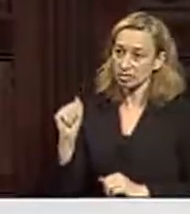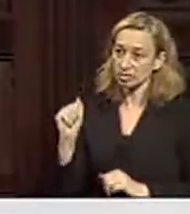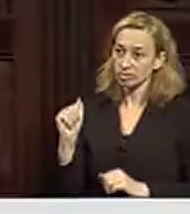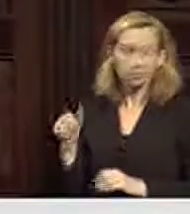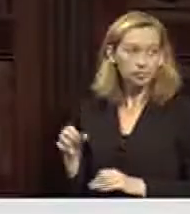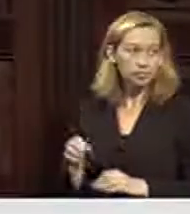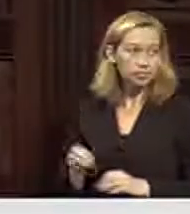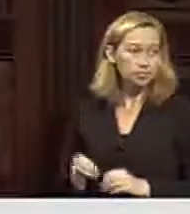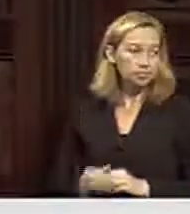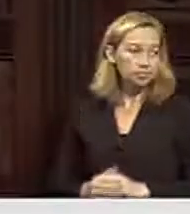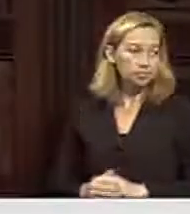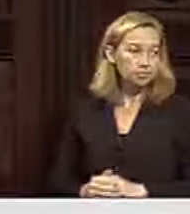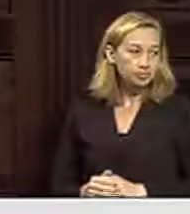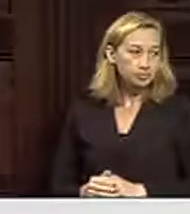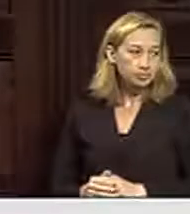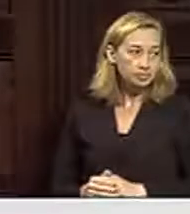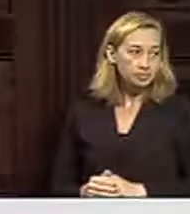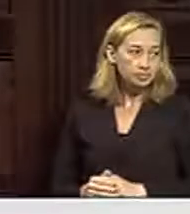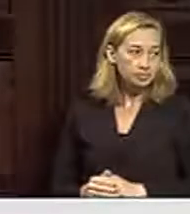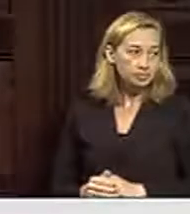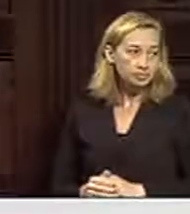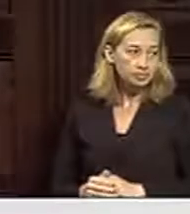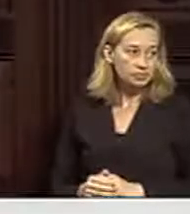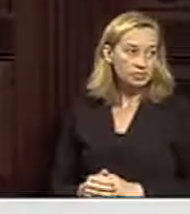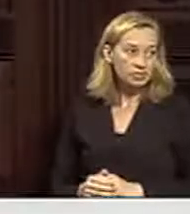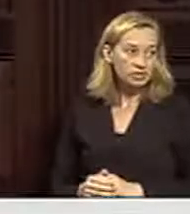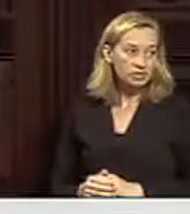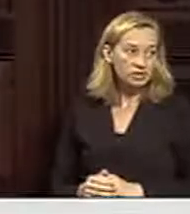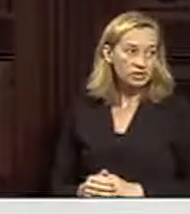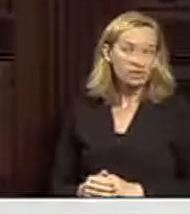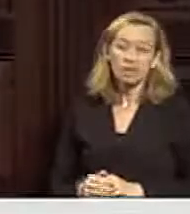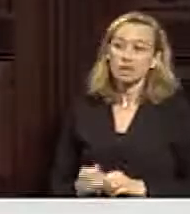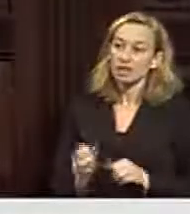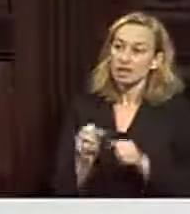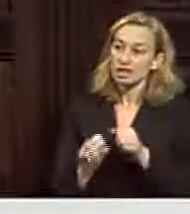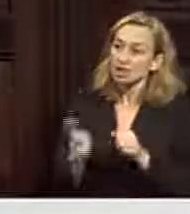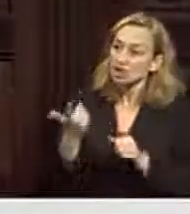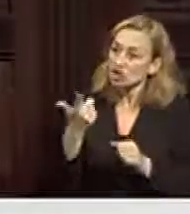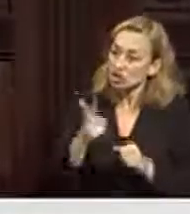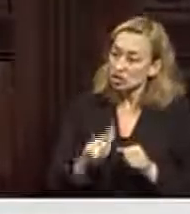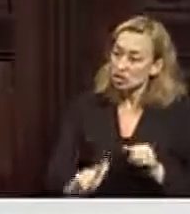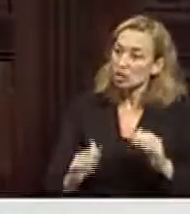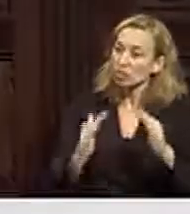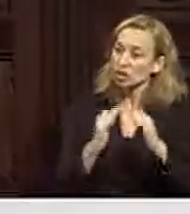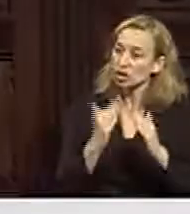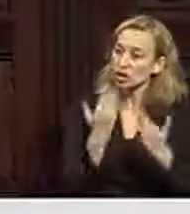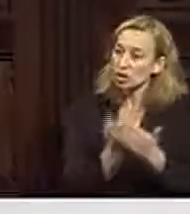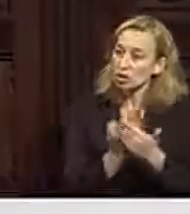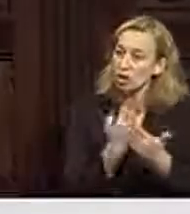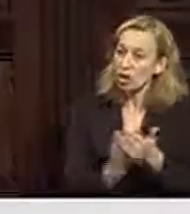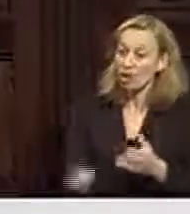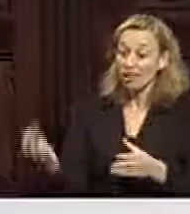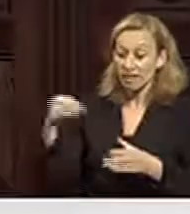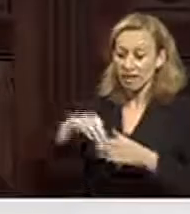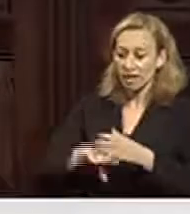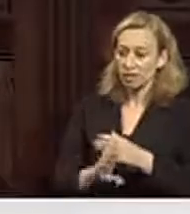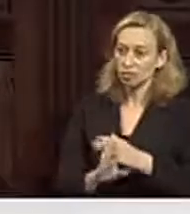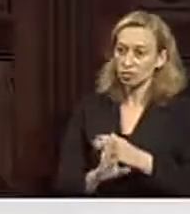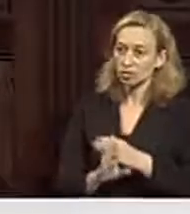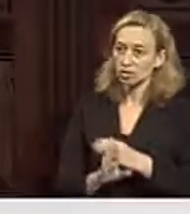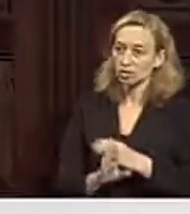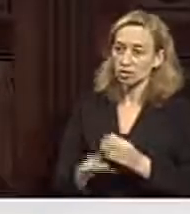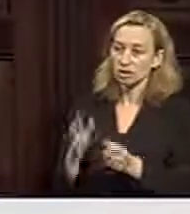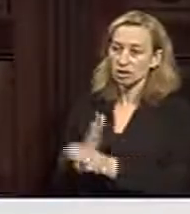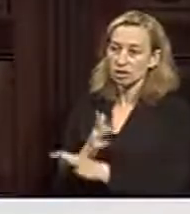ao invés de remontar essas escolas dentro da cidade do Rio de Janeiro,